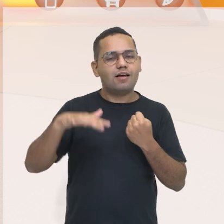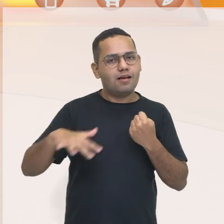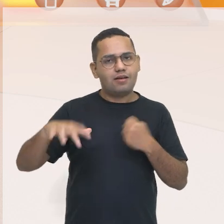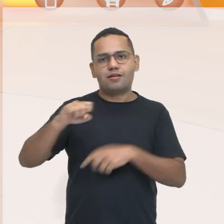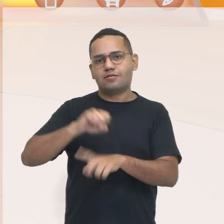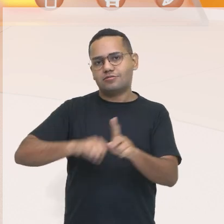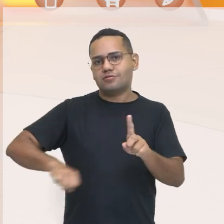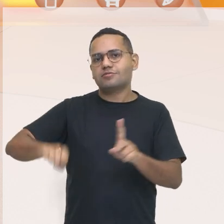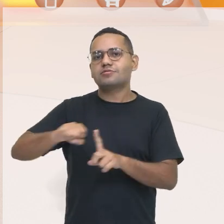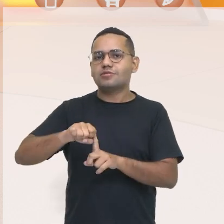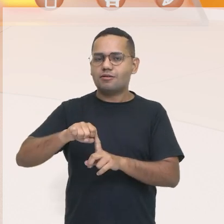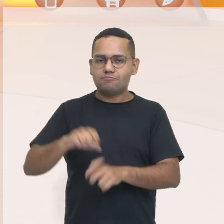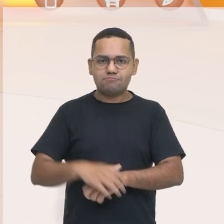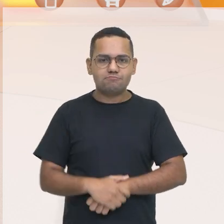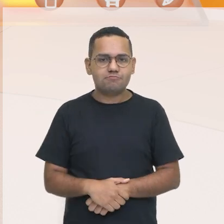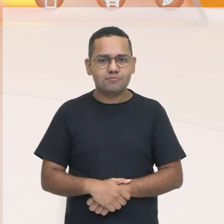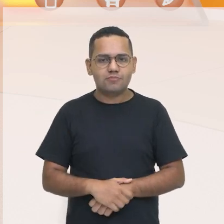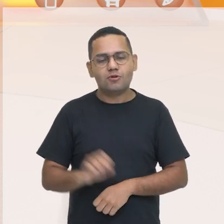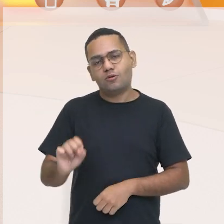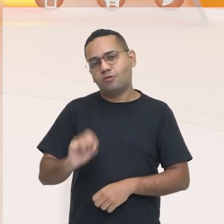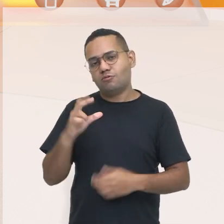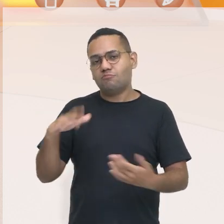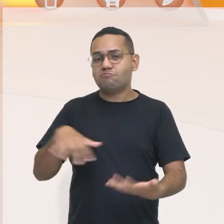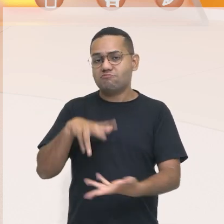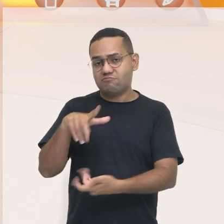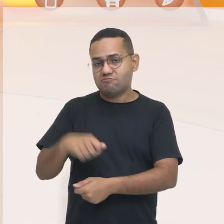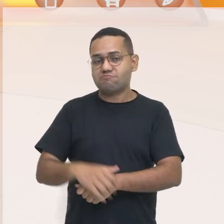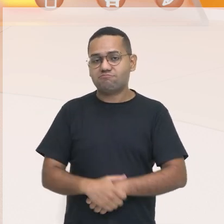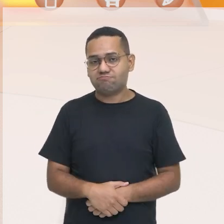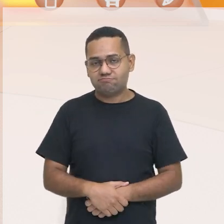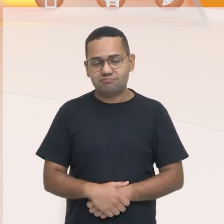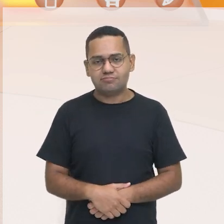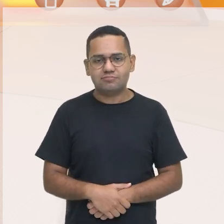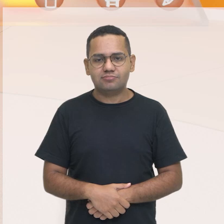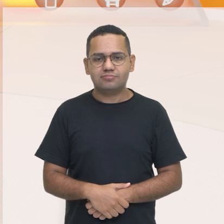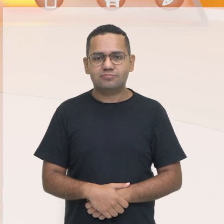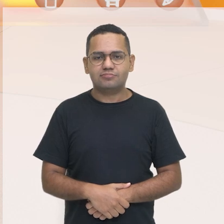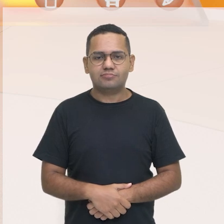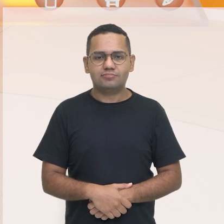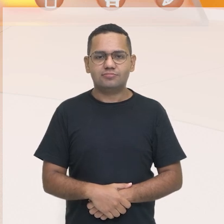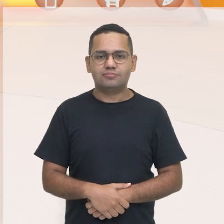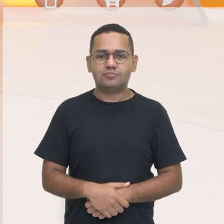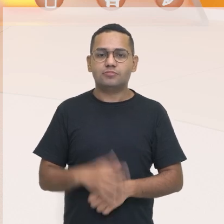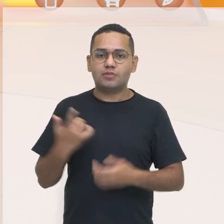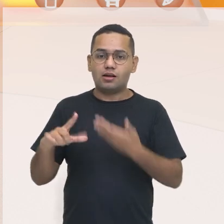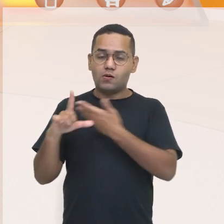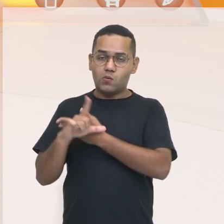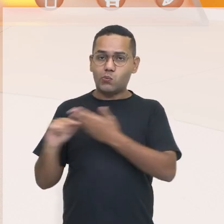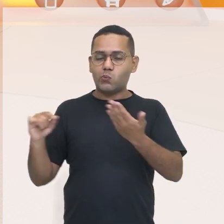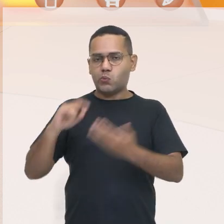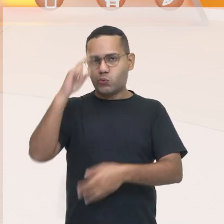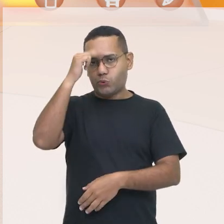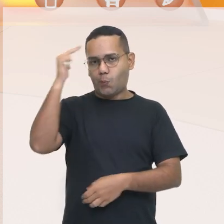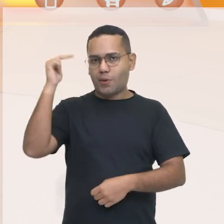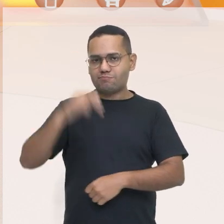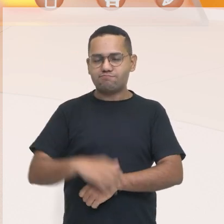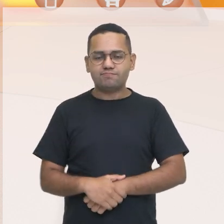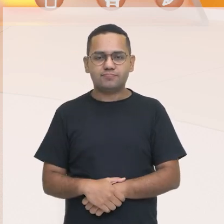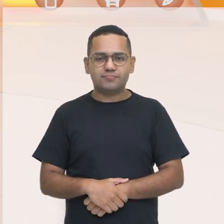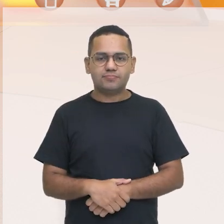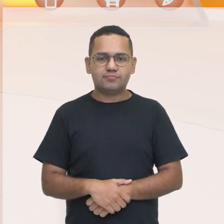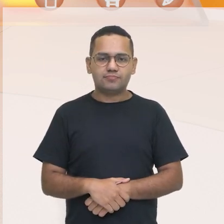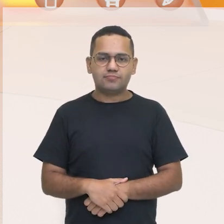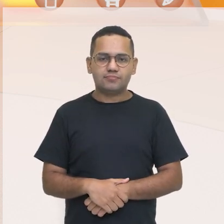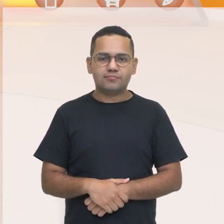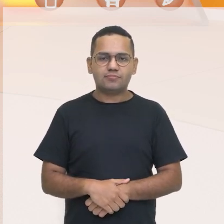dia, a sociedade como um todo, o mundo como um todo, tá bom? Esse é o pensamento de Norberto Bobbio. Vou trazer agora